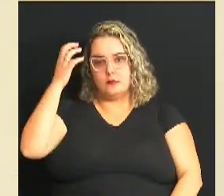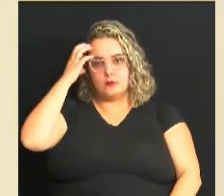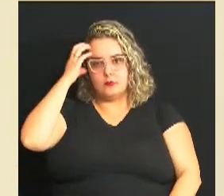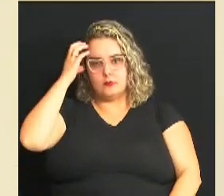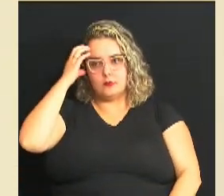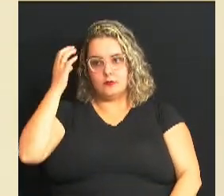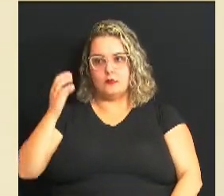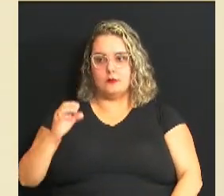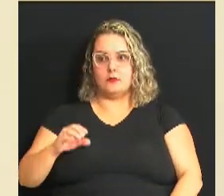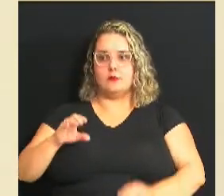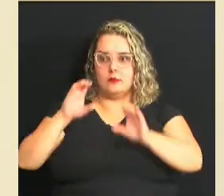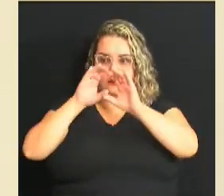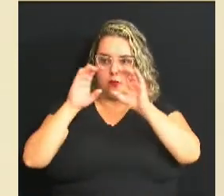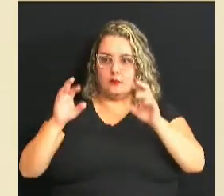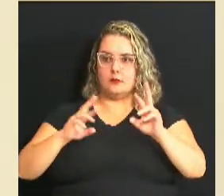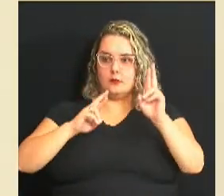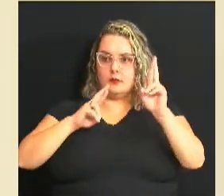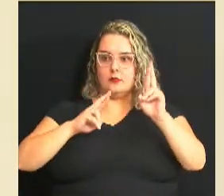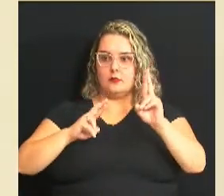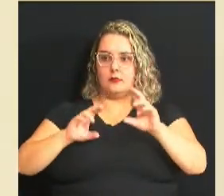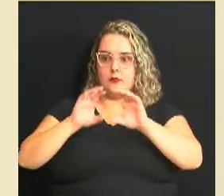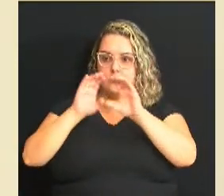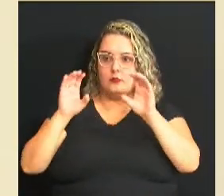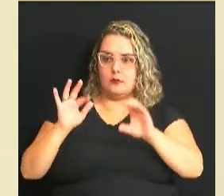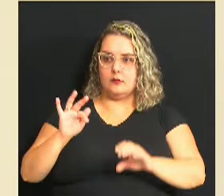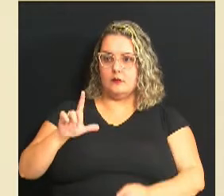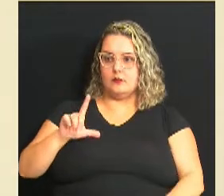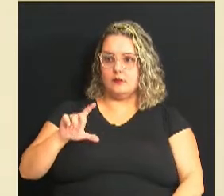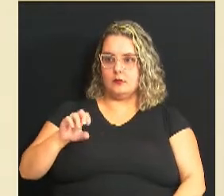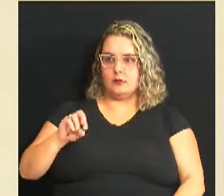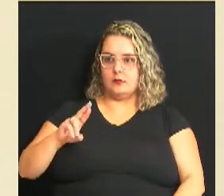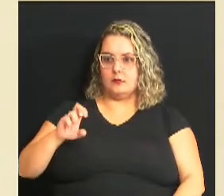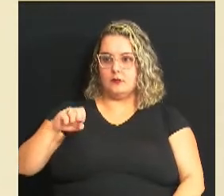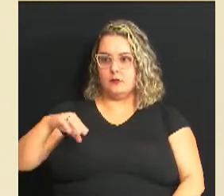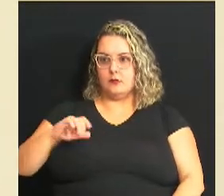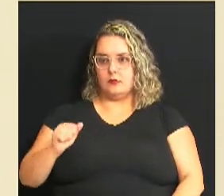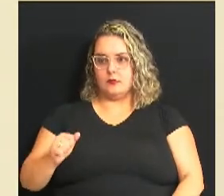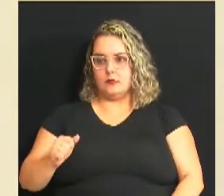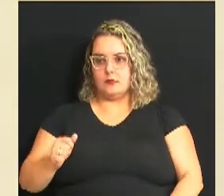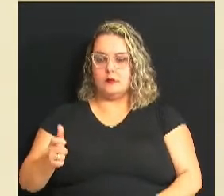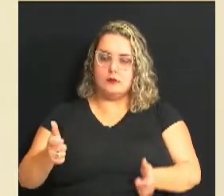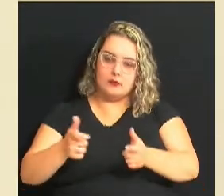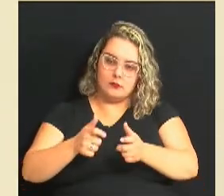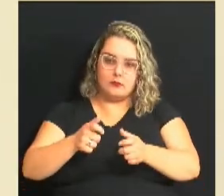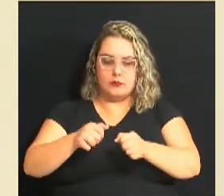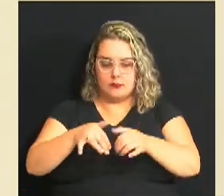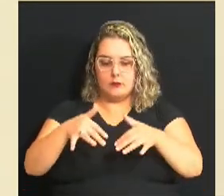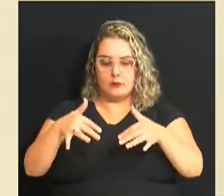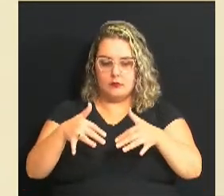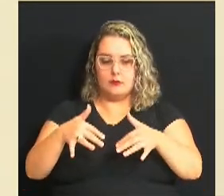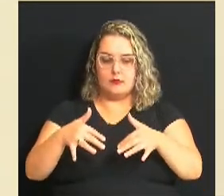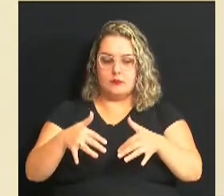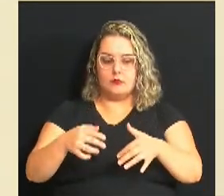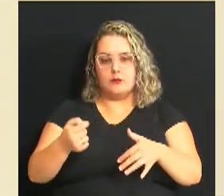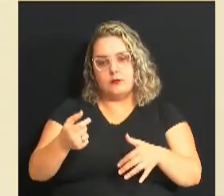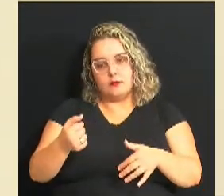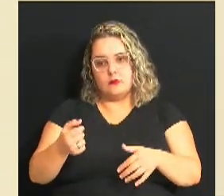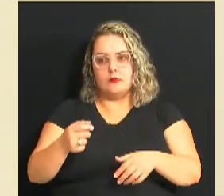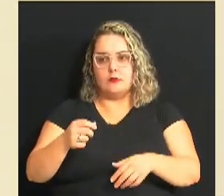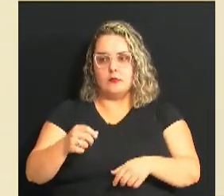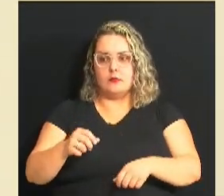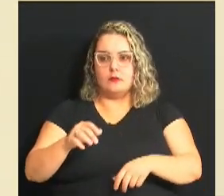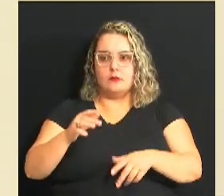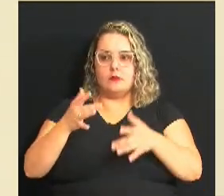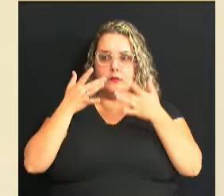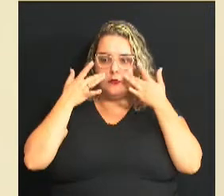Céu Esperança e Céu Florência, a gente tem um pequeno auditório, que é quase um teatro, que também faz parte do sistema, assim